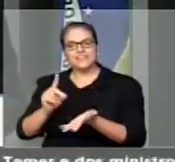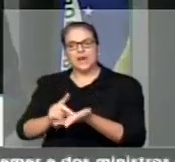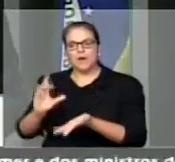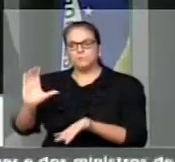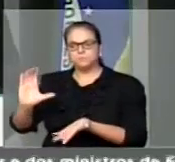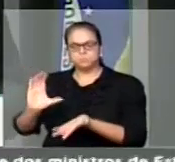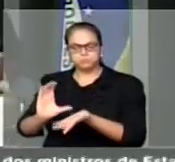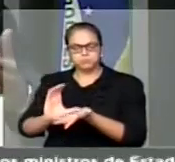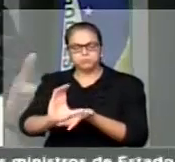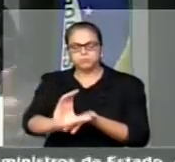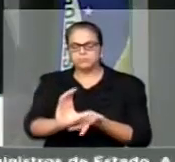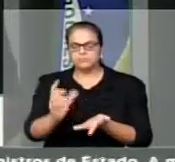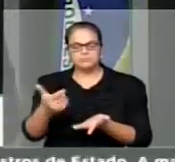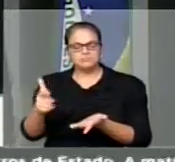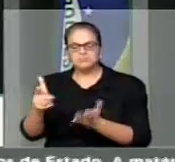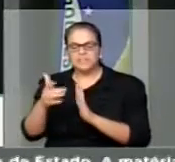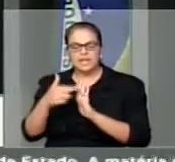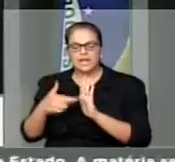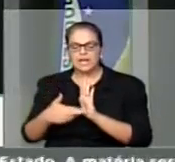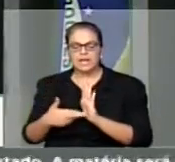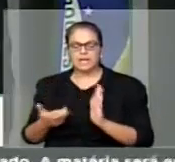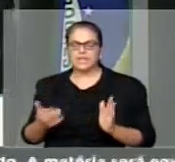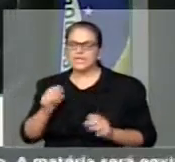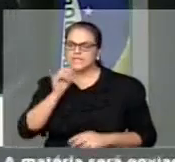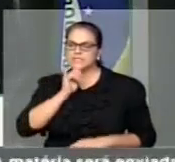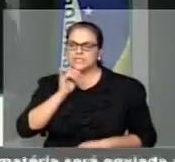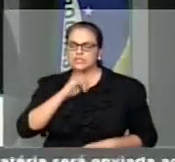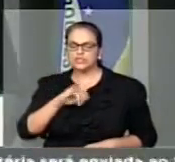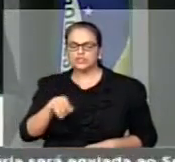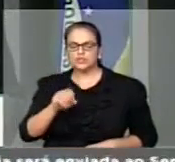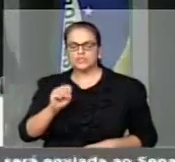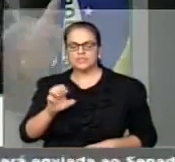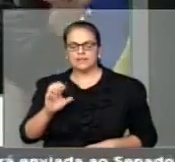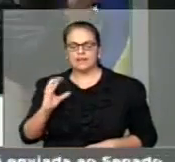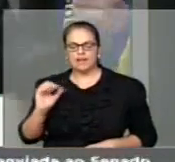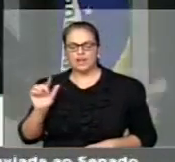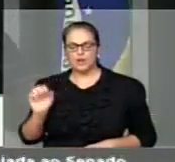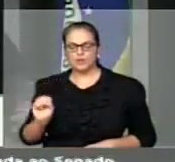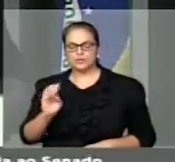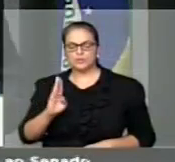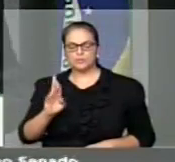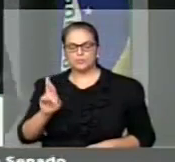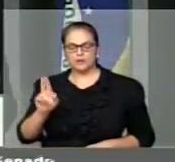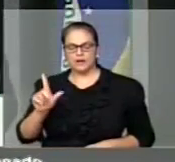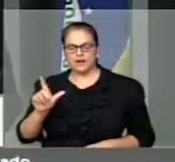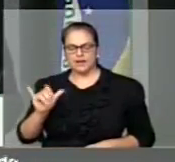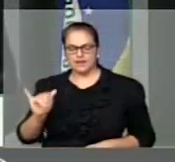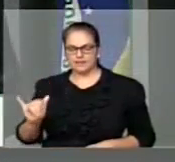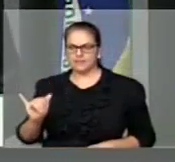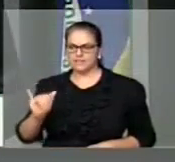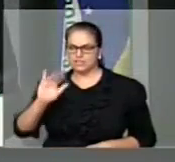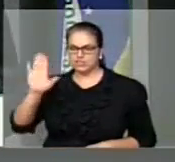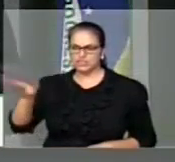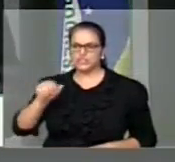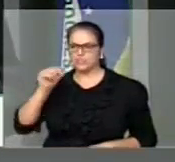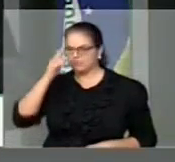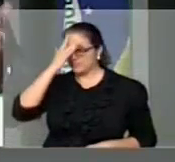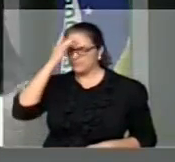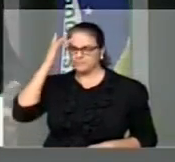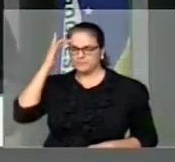sem critérios. E empréstimos como o do senhor José Carlos Bunlai, que tivemos a oportunidade de escolher,